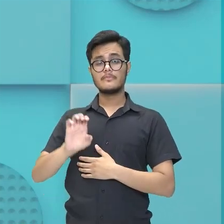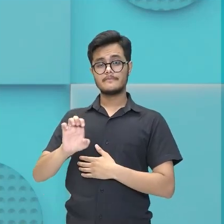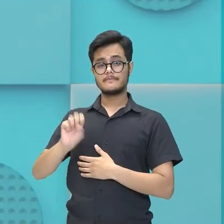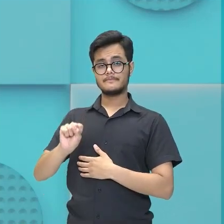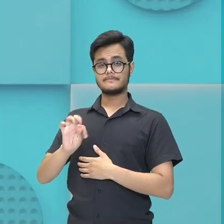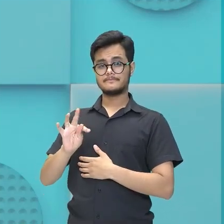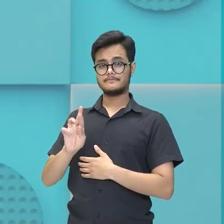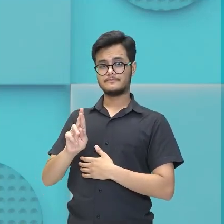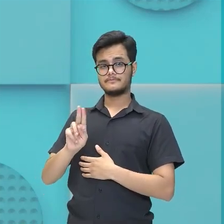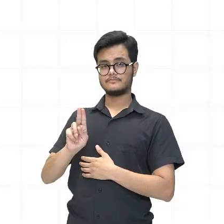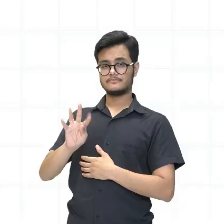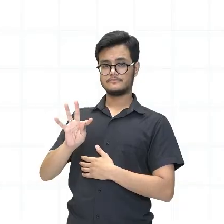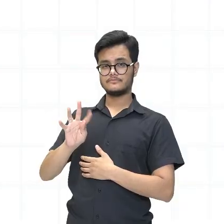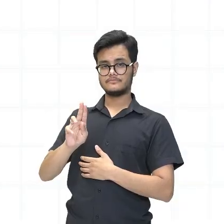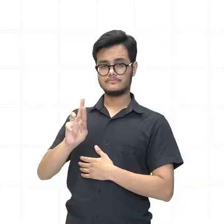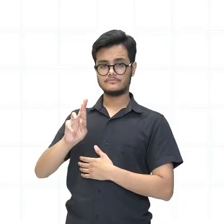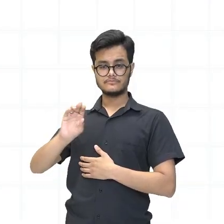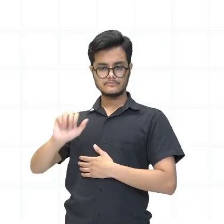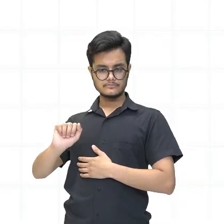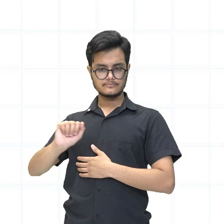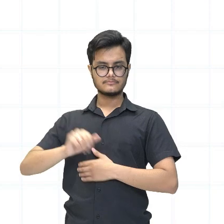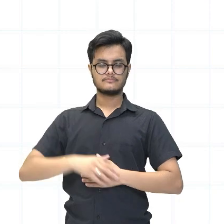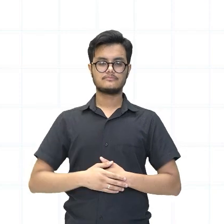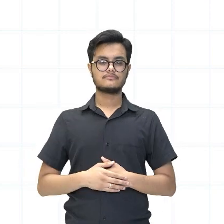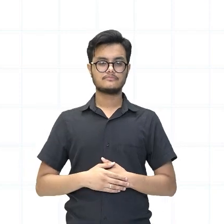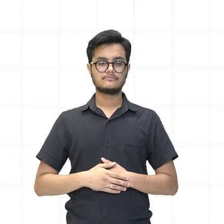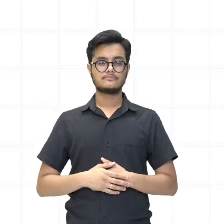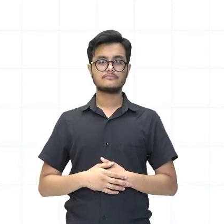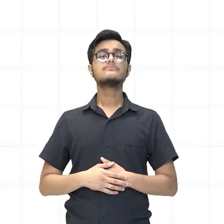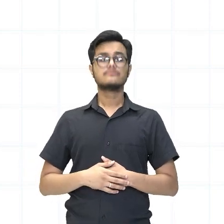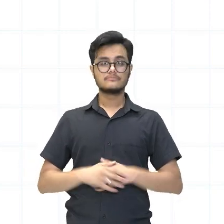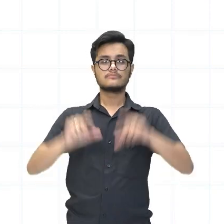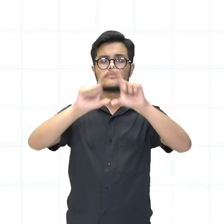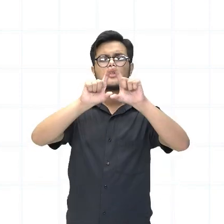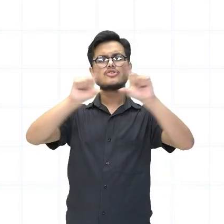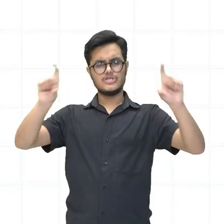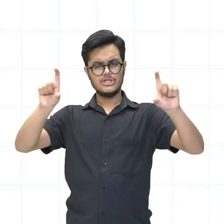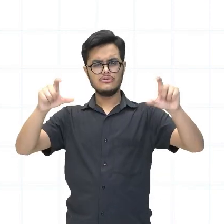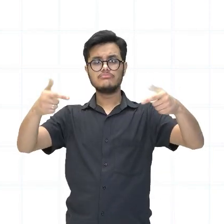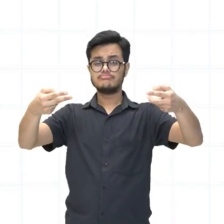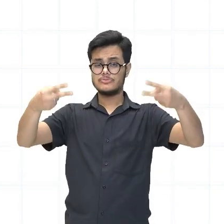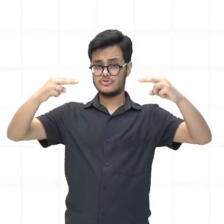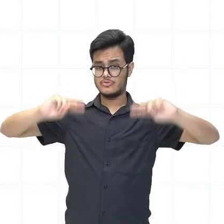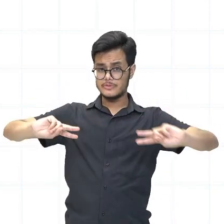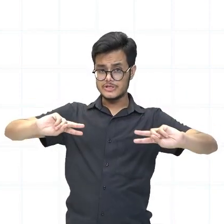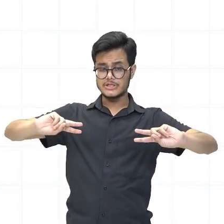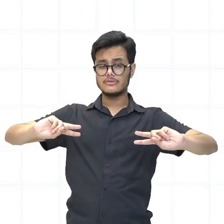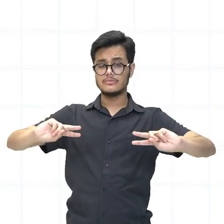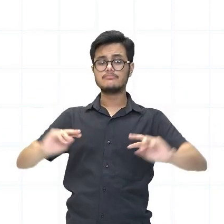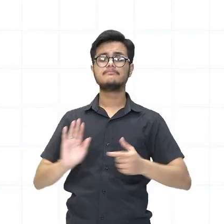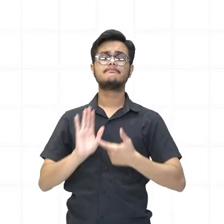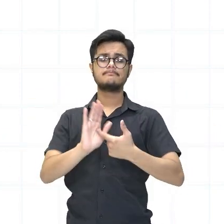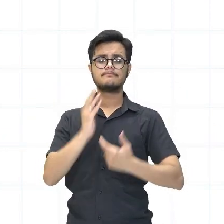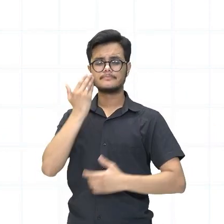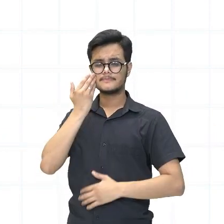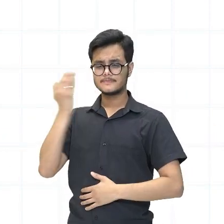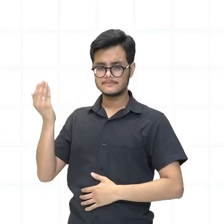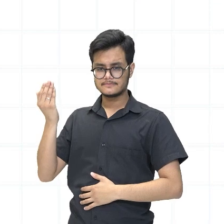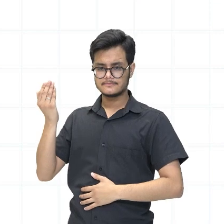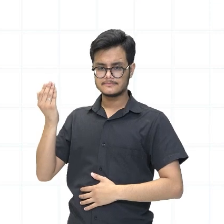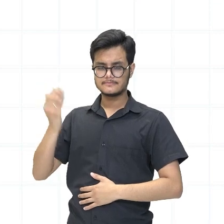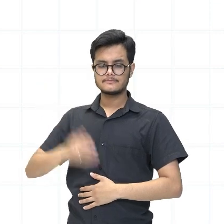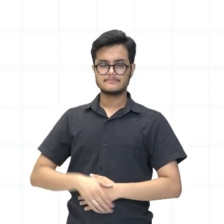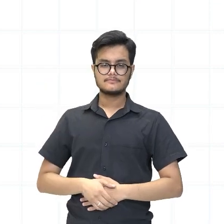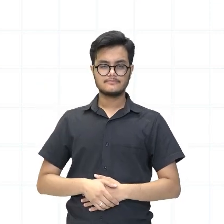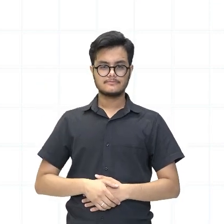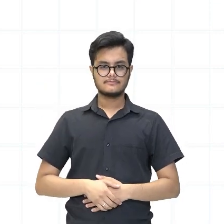mostrando a primeira parte, a gente pode observar título, subtítulo. Então, destacando aqui para vocês, olha só, o nosso